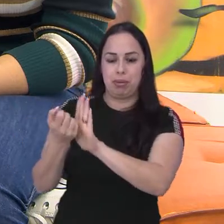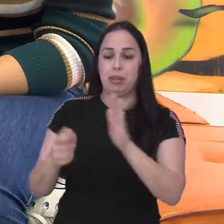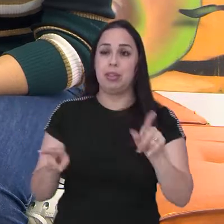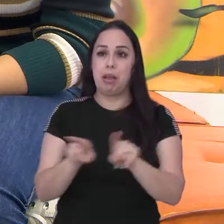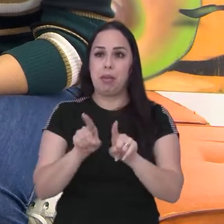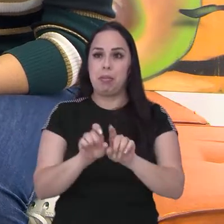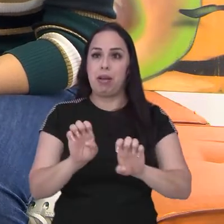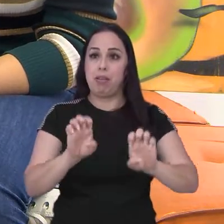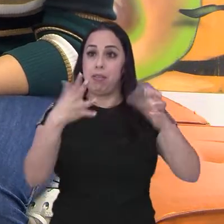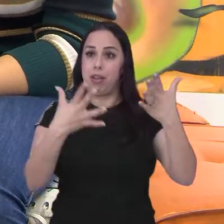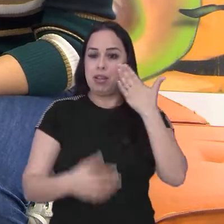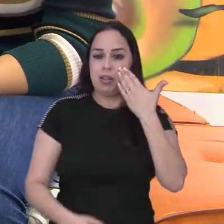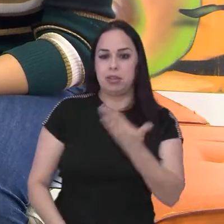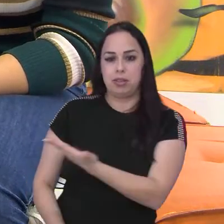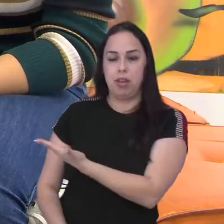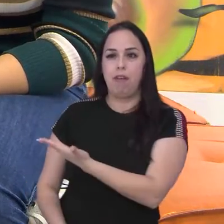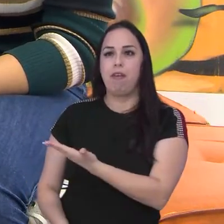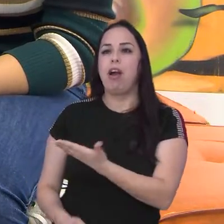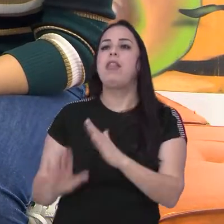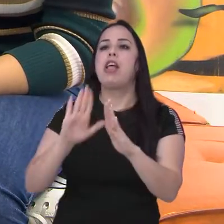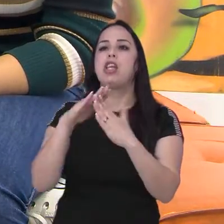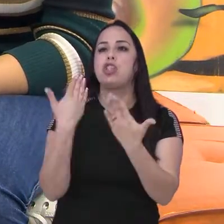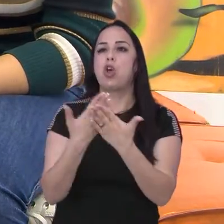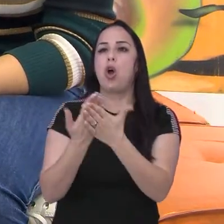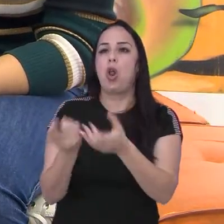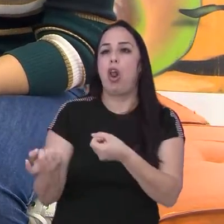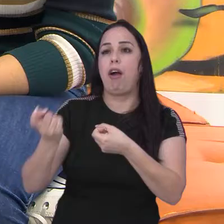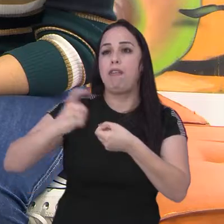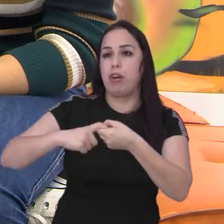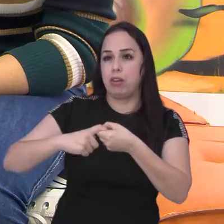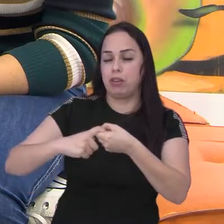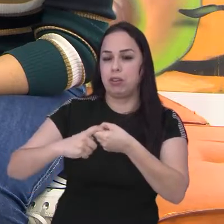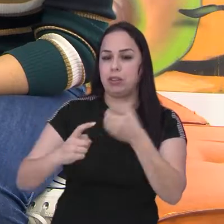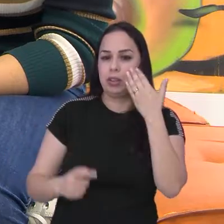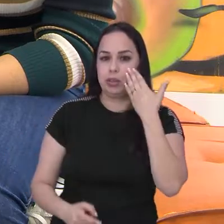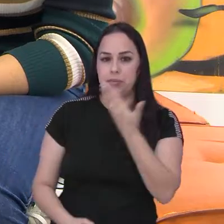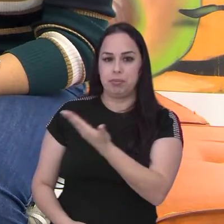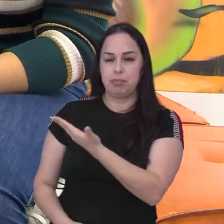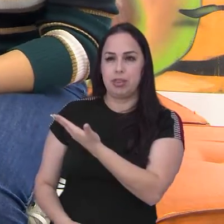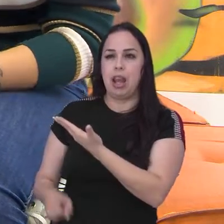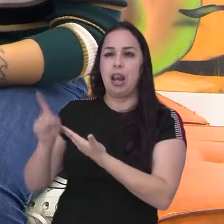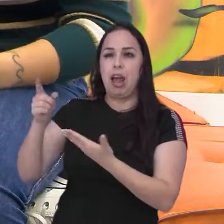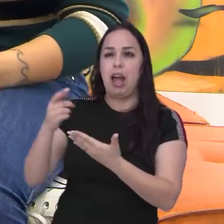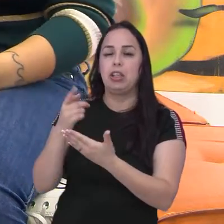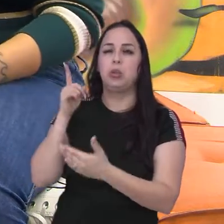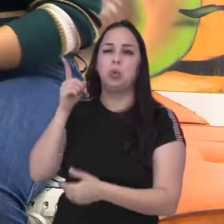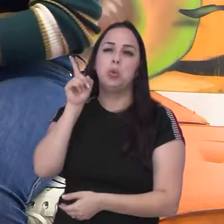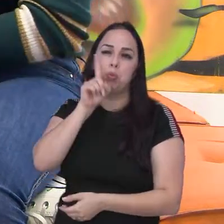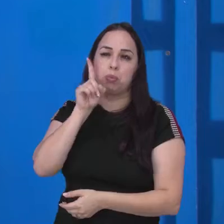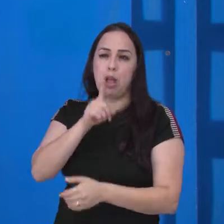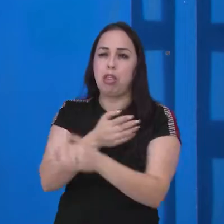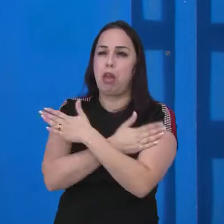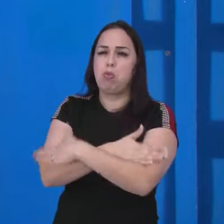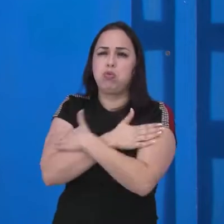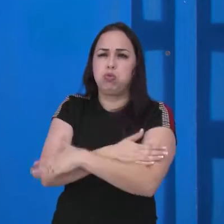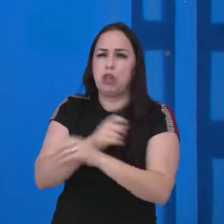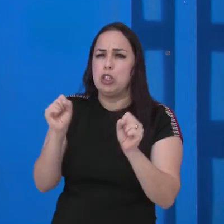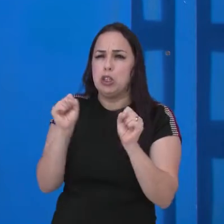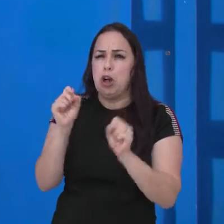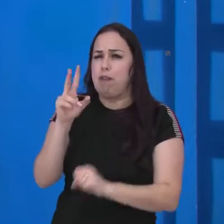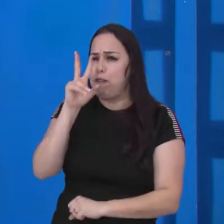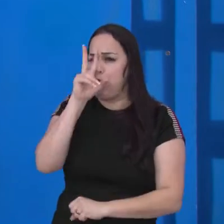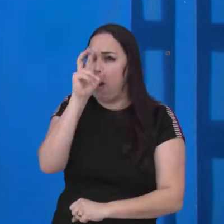to School, que era a festa de volta às aulas, né? Que era a festa para arrecadar agasalho, que tinha uma previsão de um frio muito rigoroso nos Estados Unidos naquela época.